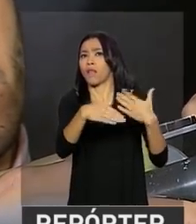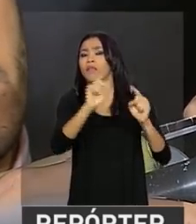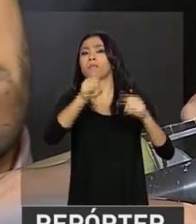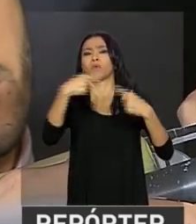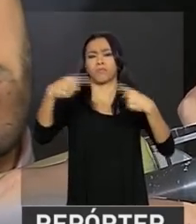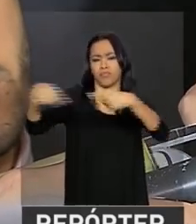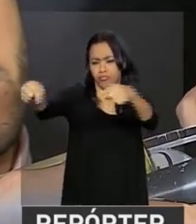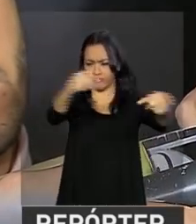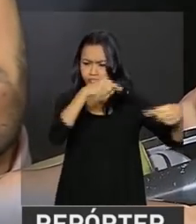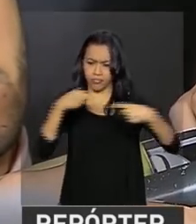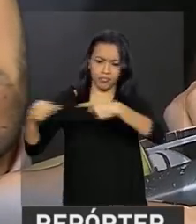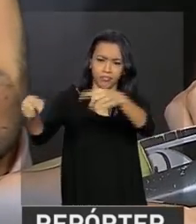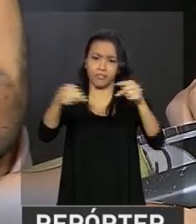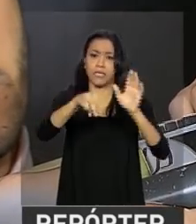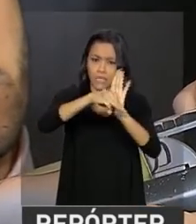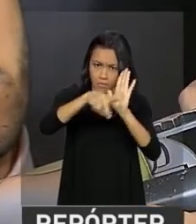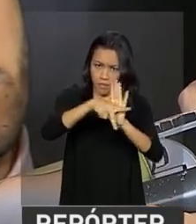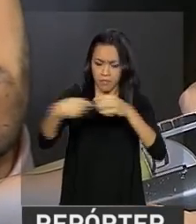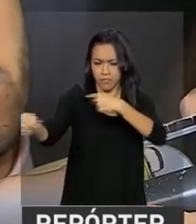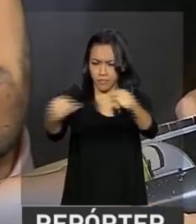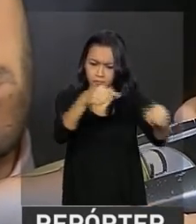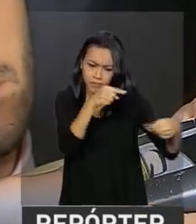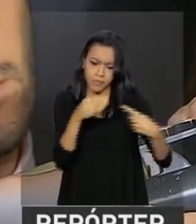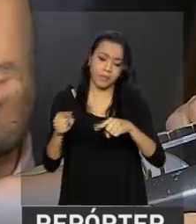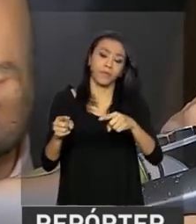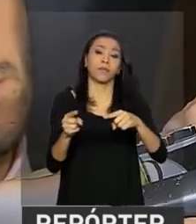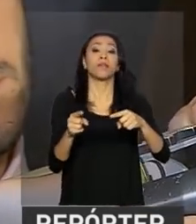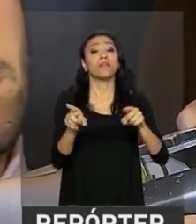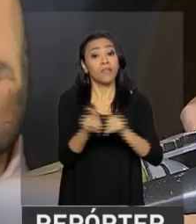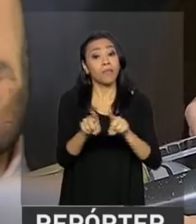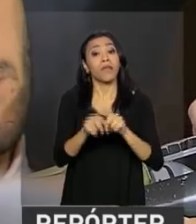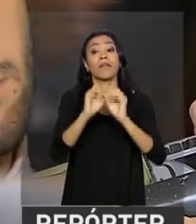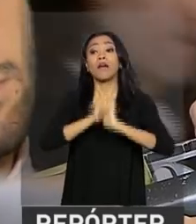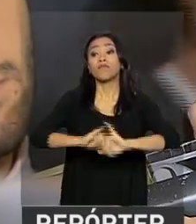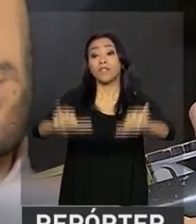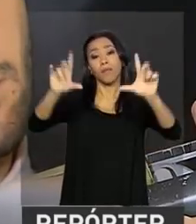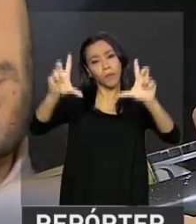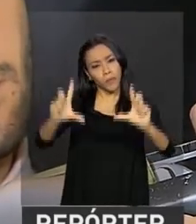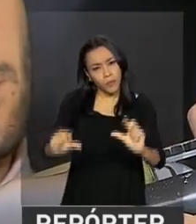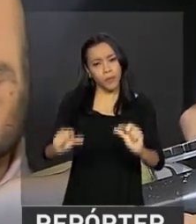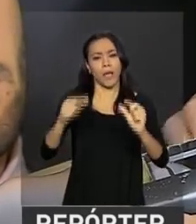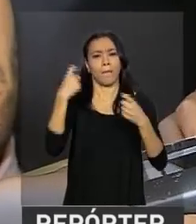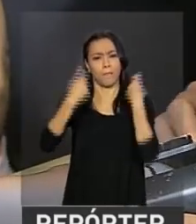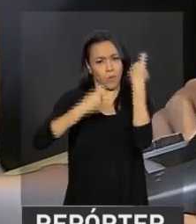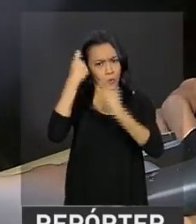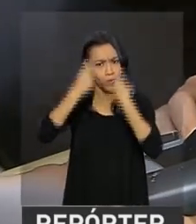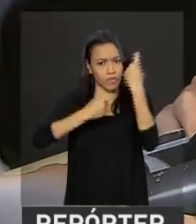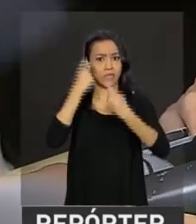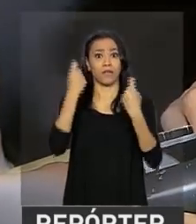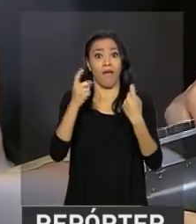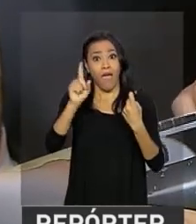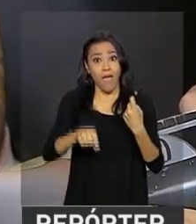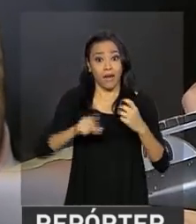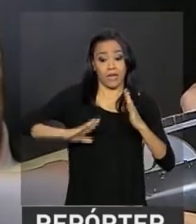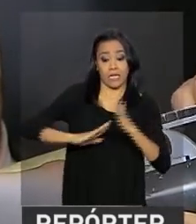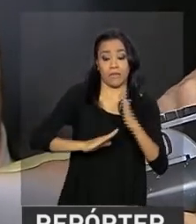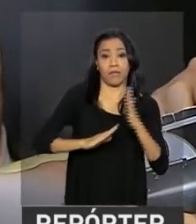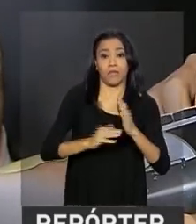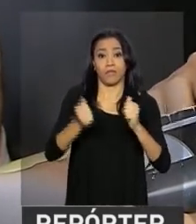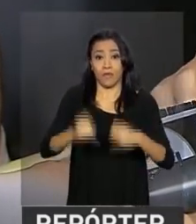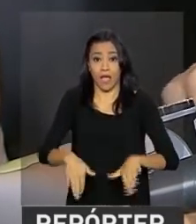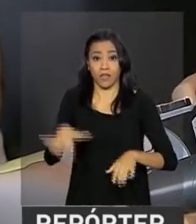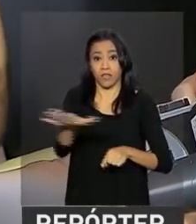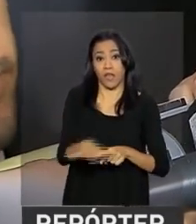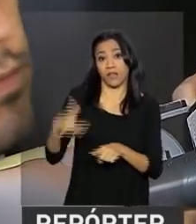com todos os parlamentares, com todos os partidos, mas acima de tudo para tranquilizar que a preocupação maior, que era a limitação dos gastos de saúde e